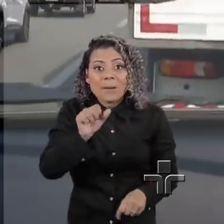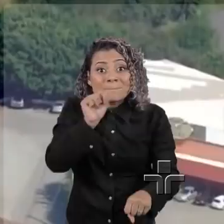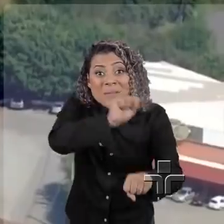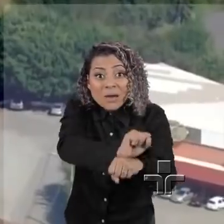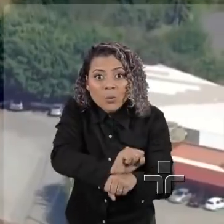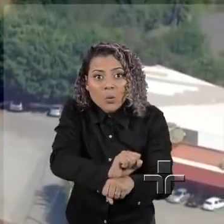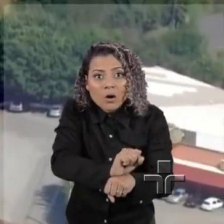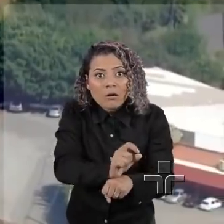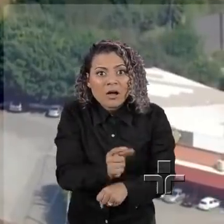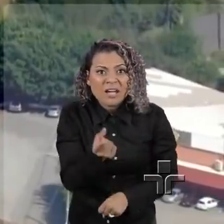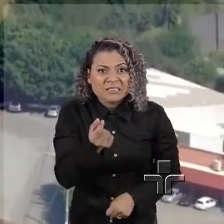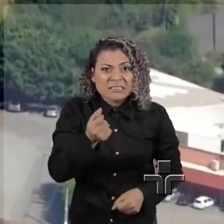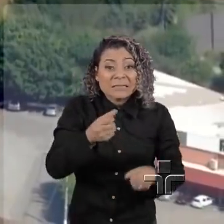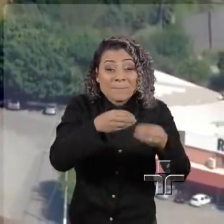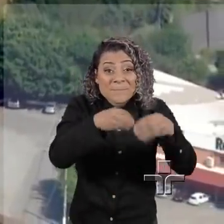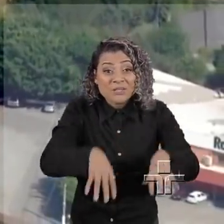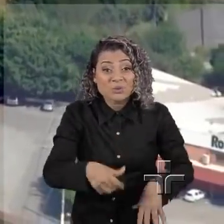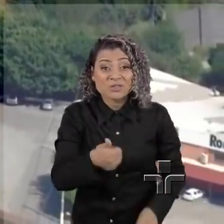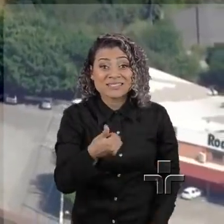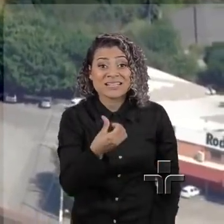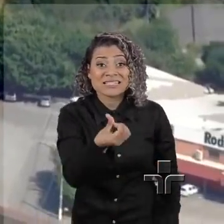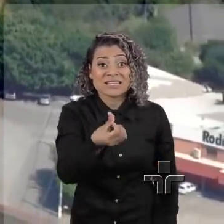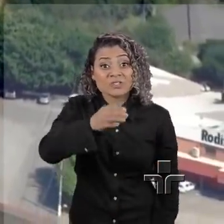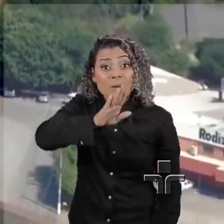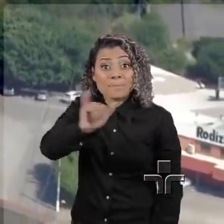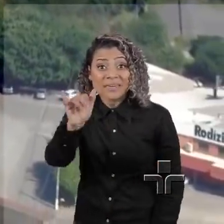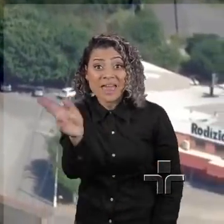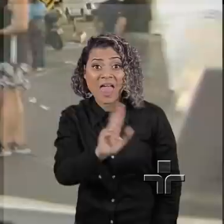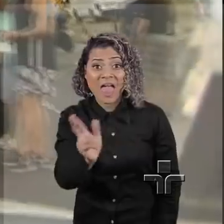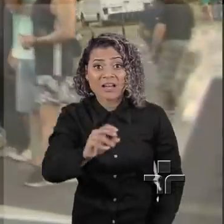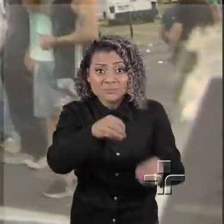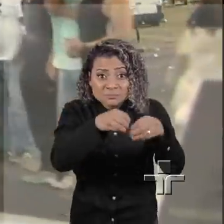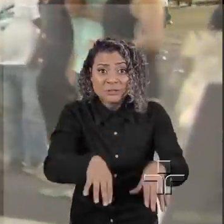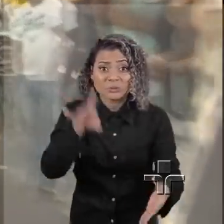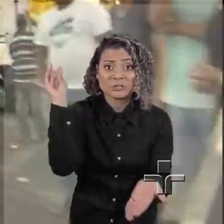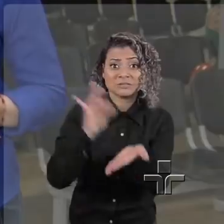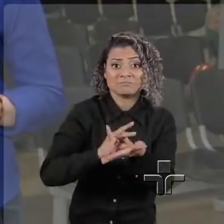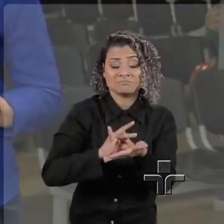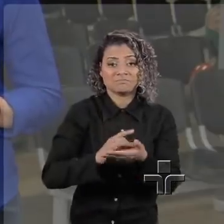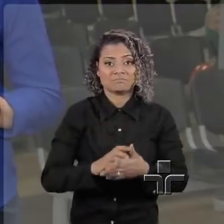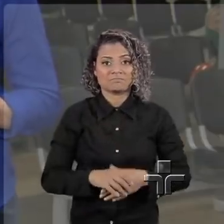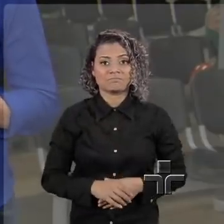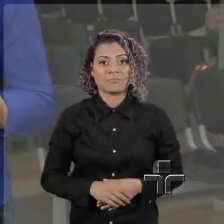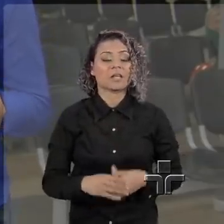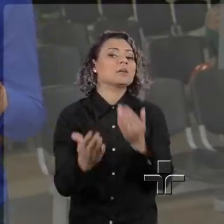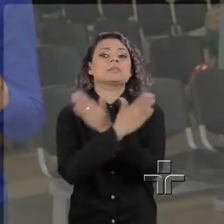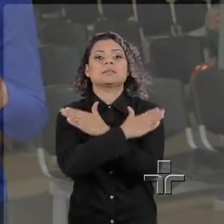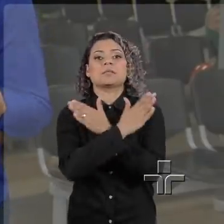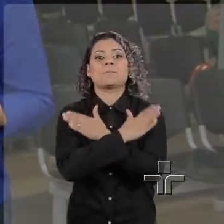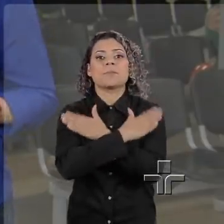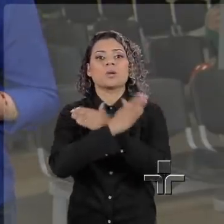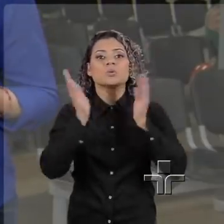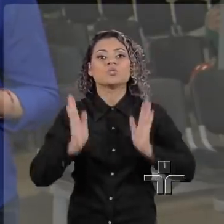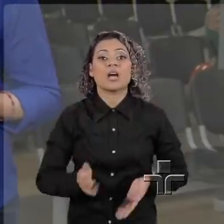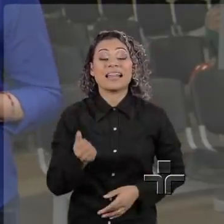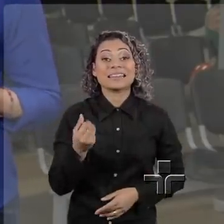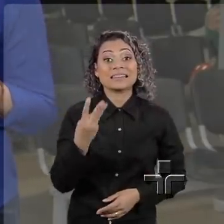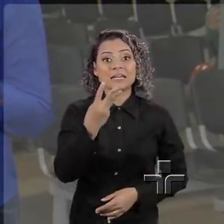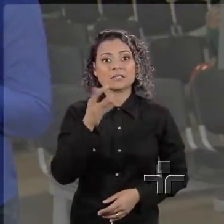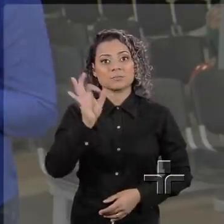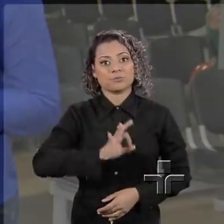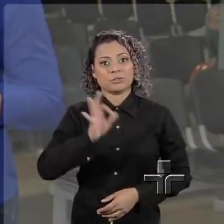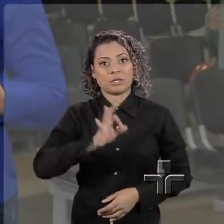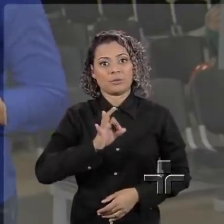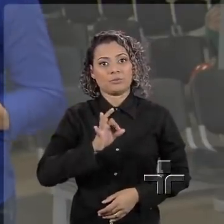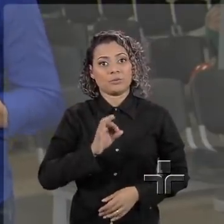ao país quase 16 bilhões de reais de prejuízo. A taxa de desemprego, que chegou a 13%,